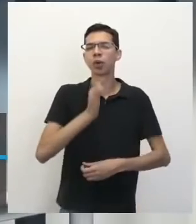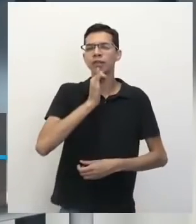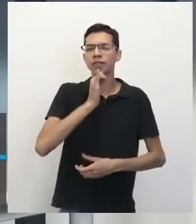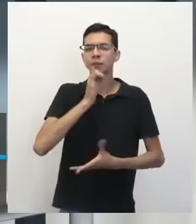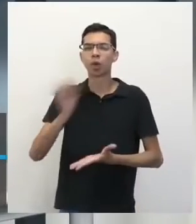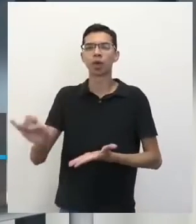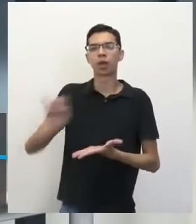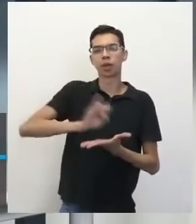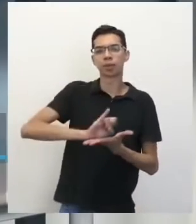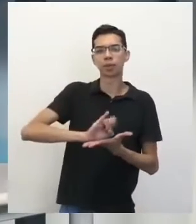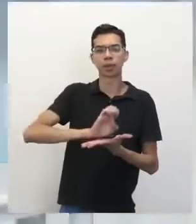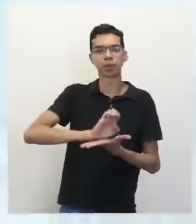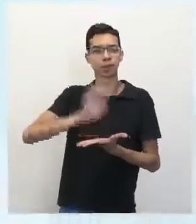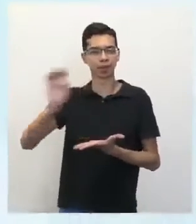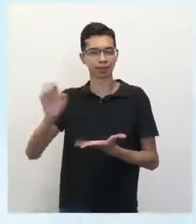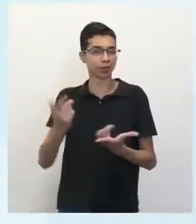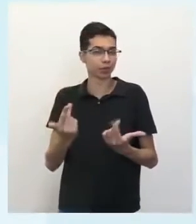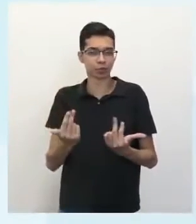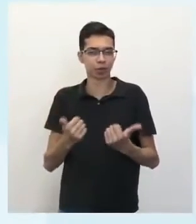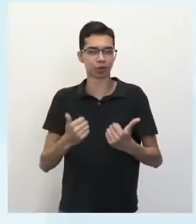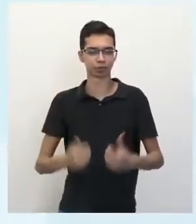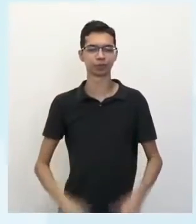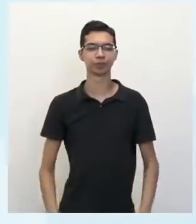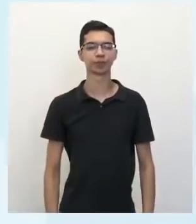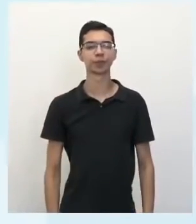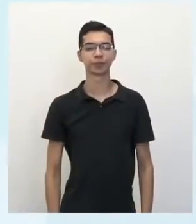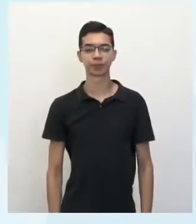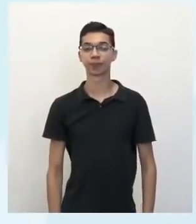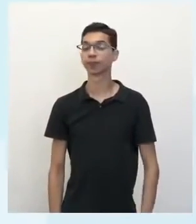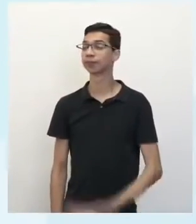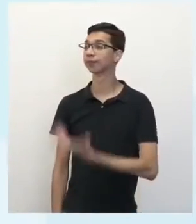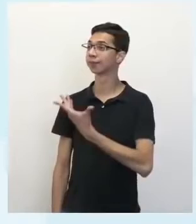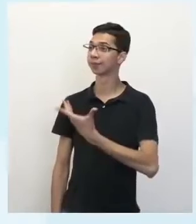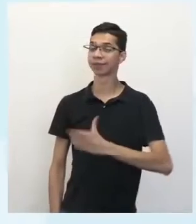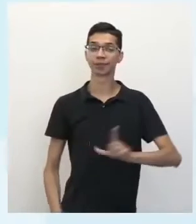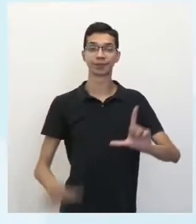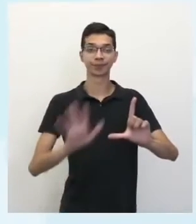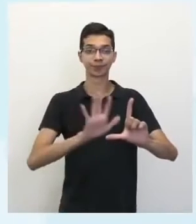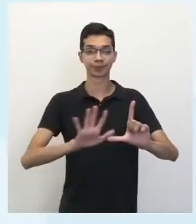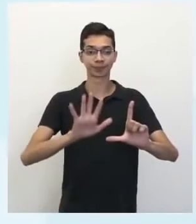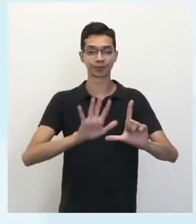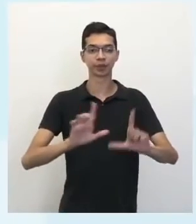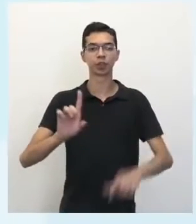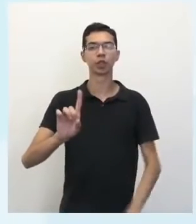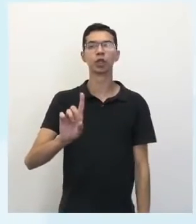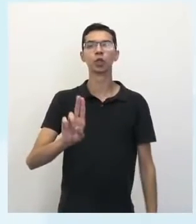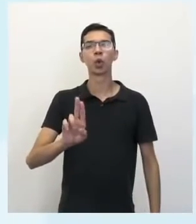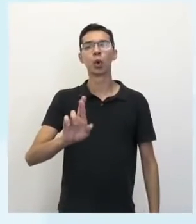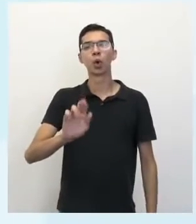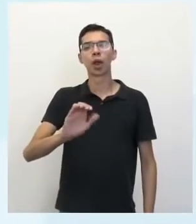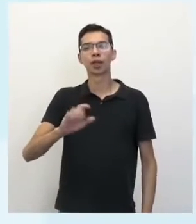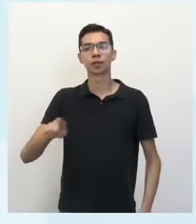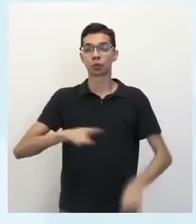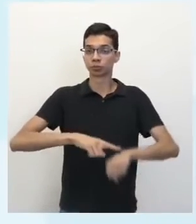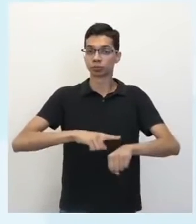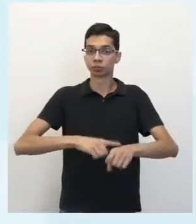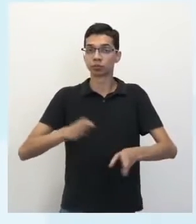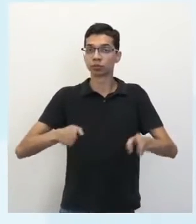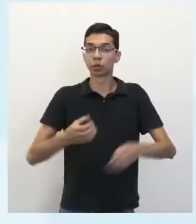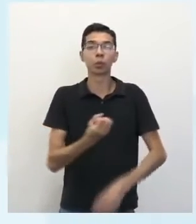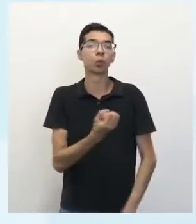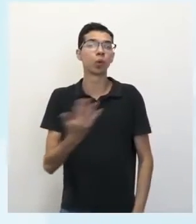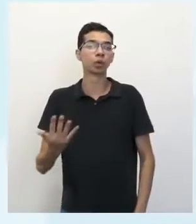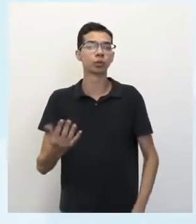aí para vocês entenderem. Vamos lá voltar para a tela. Aí nós temos a duração, que ela pode ser definitiva, ela pode ser temporária, né?